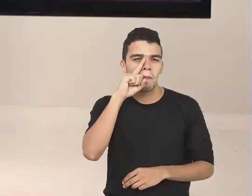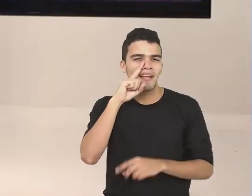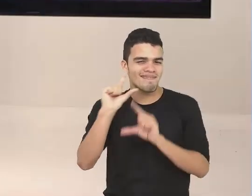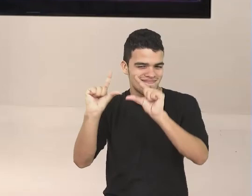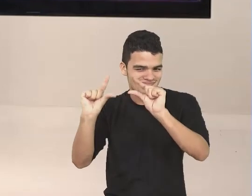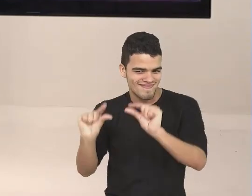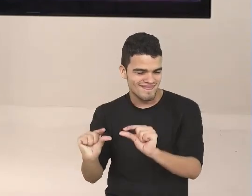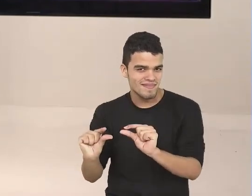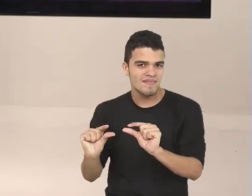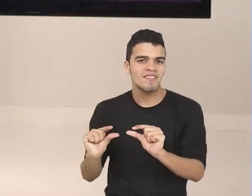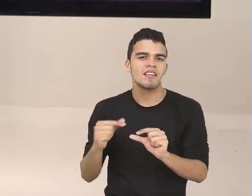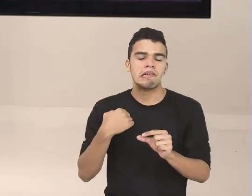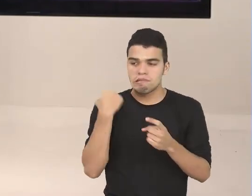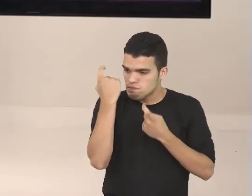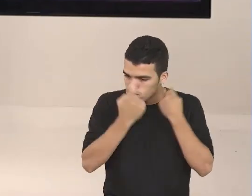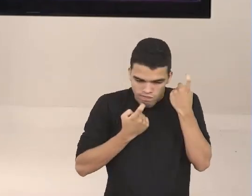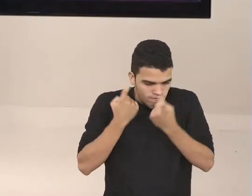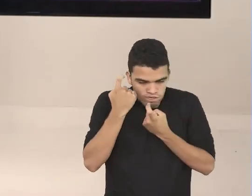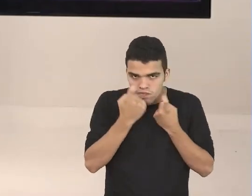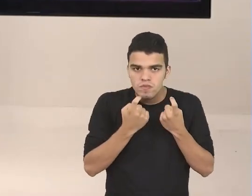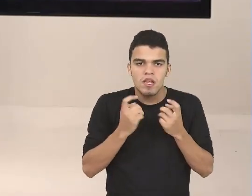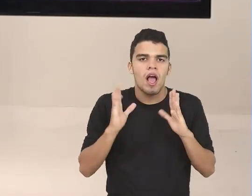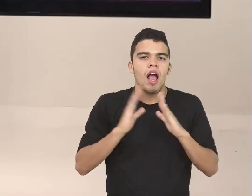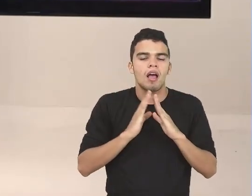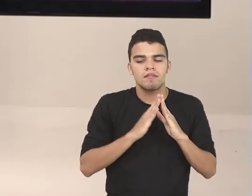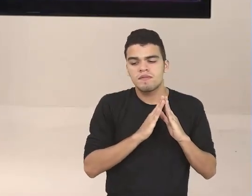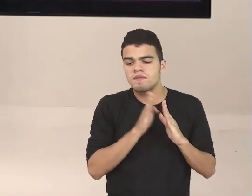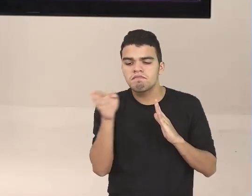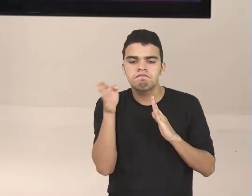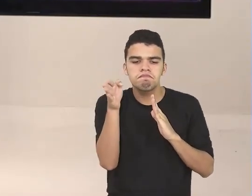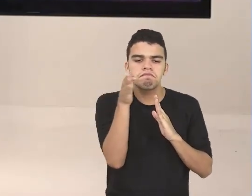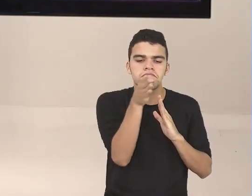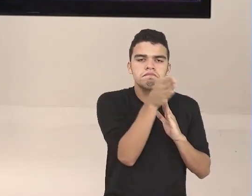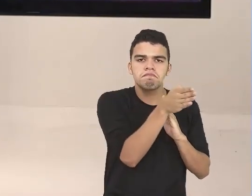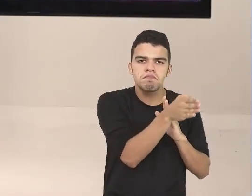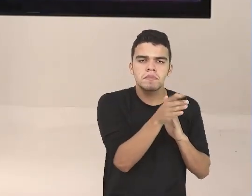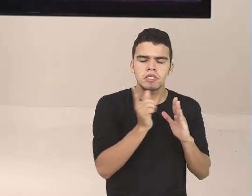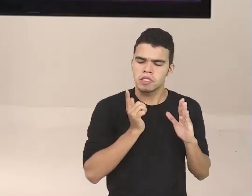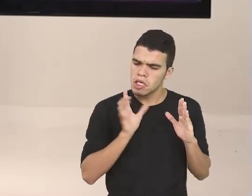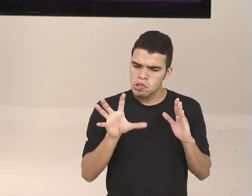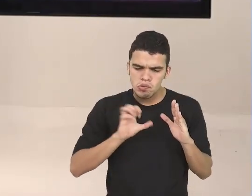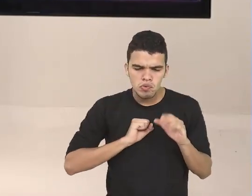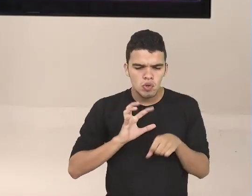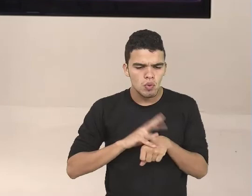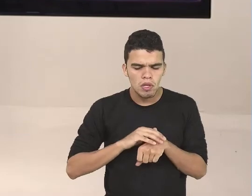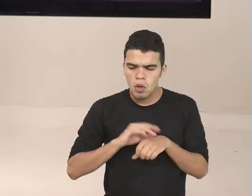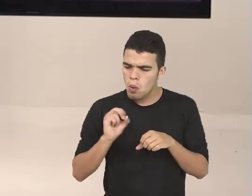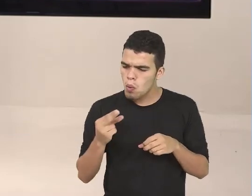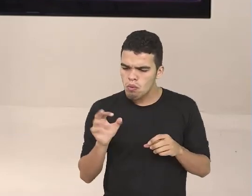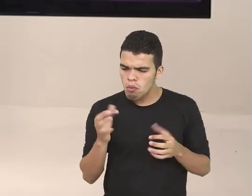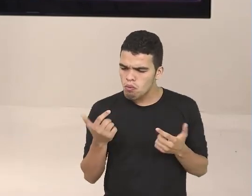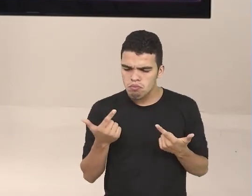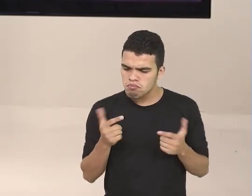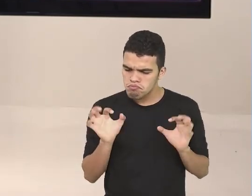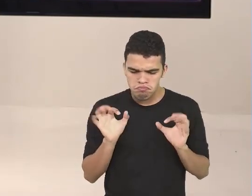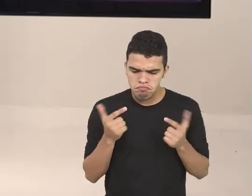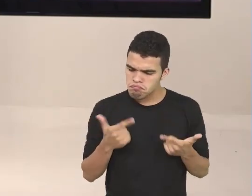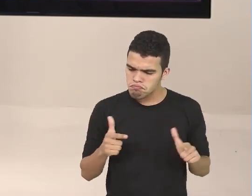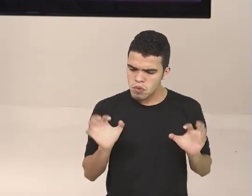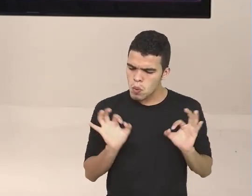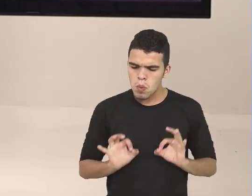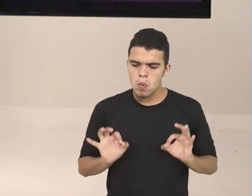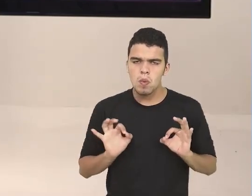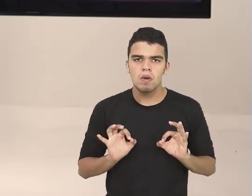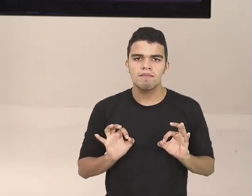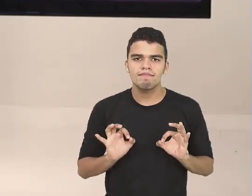de casa, a gente fica preocupado se a gente teve essa doença ou não. O grande X da